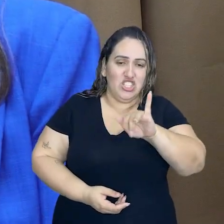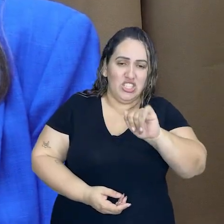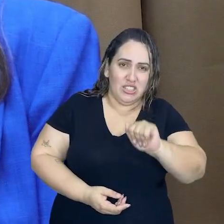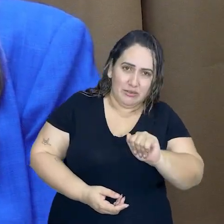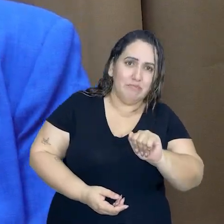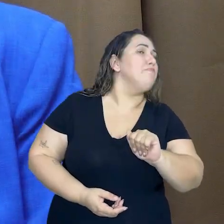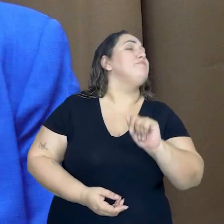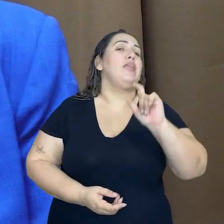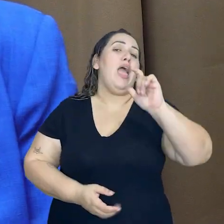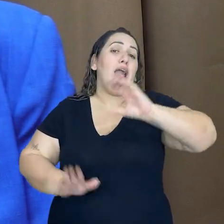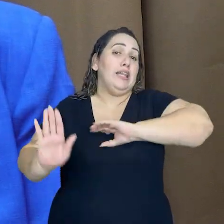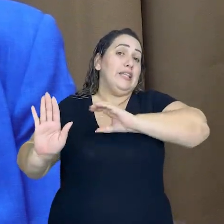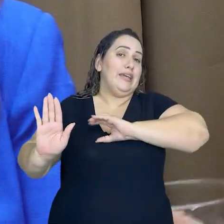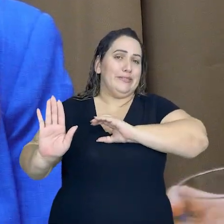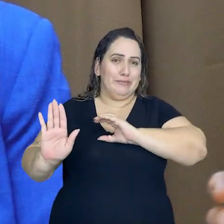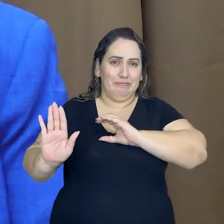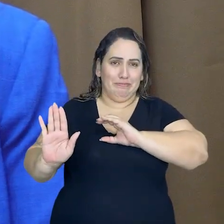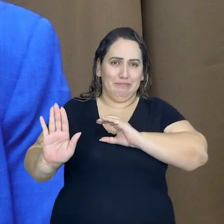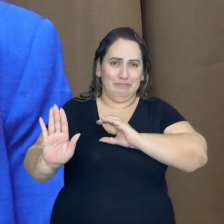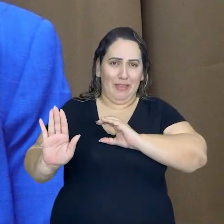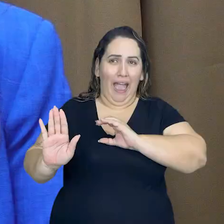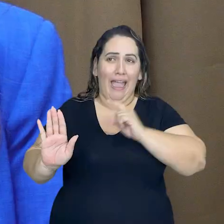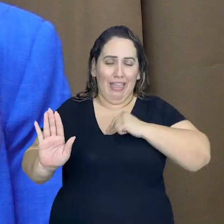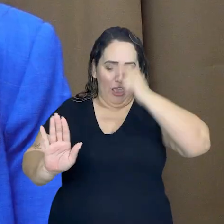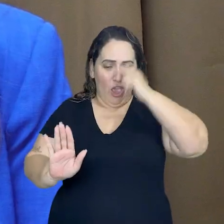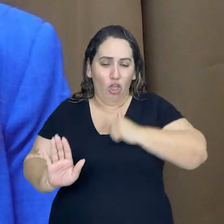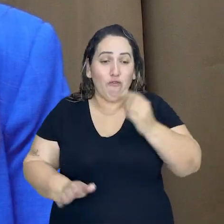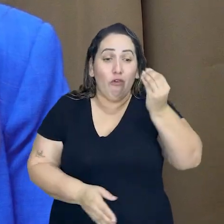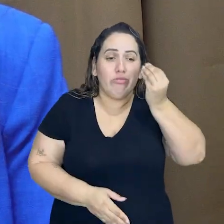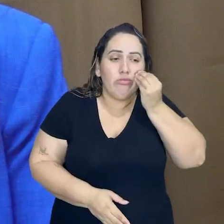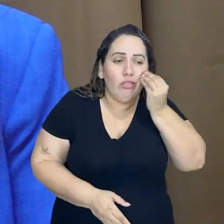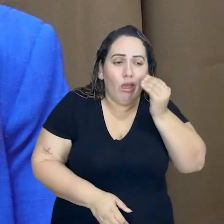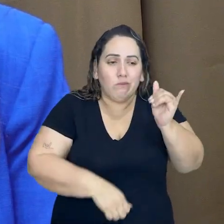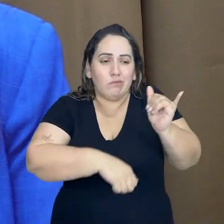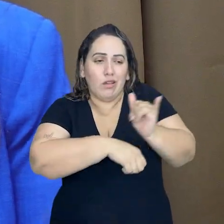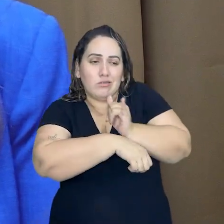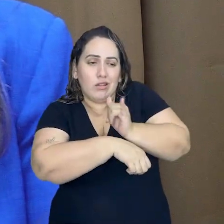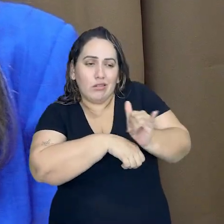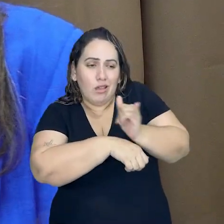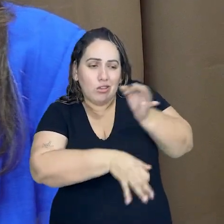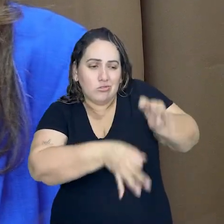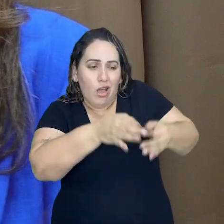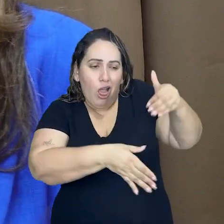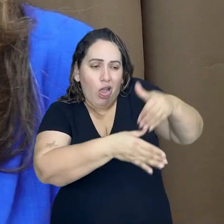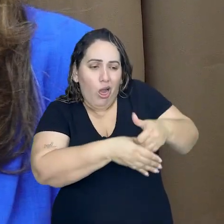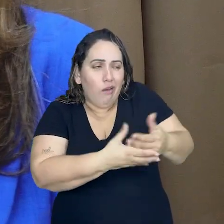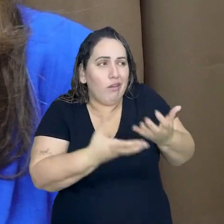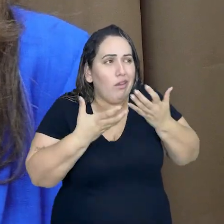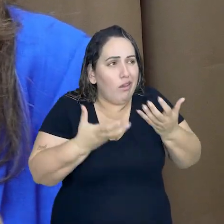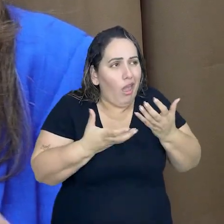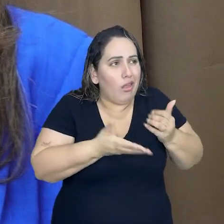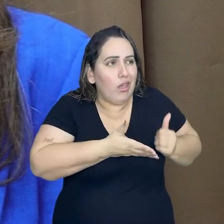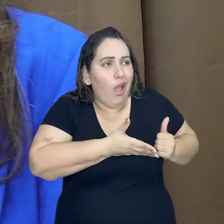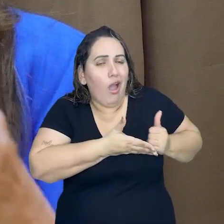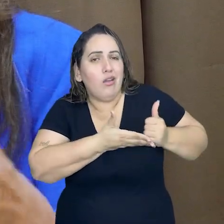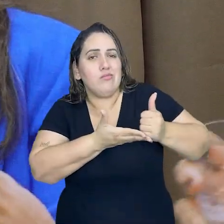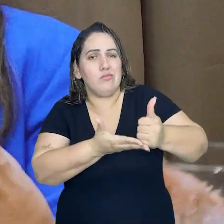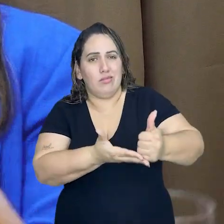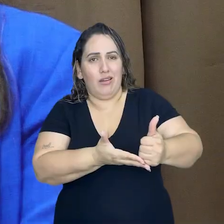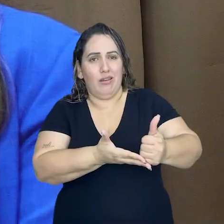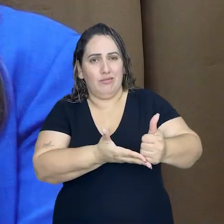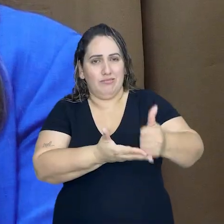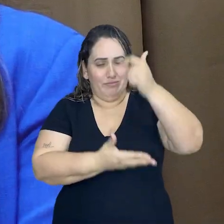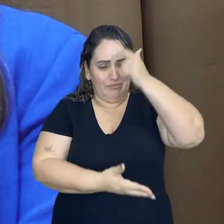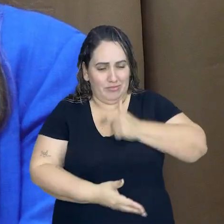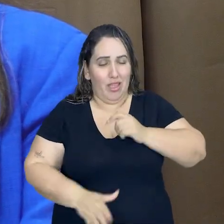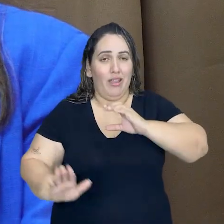eleição? Se aquilo ali seria para realmente, né, para a criação, manutenção de programas de